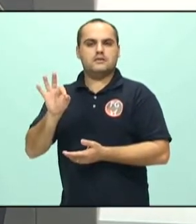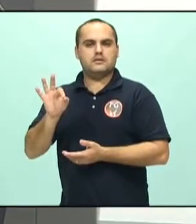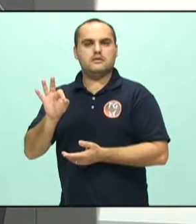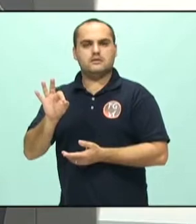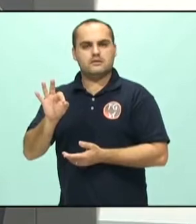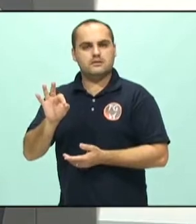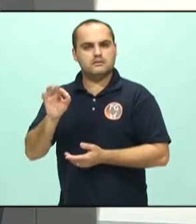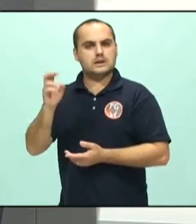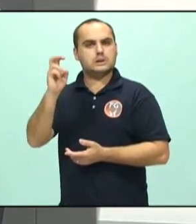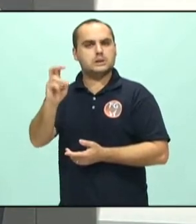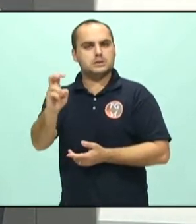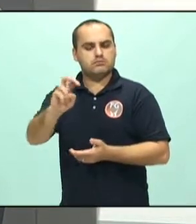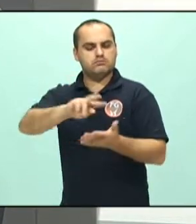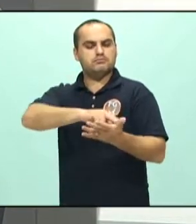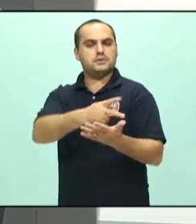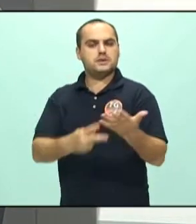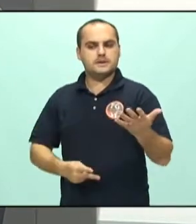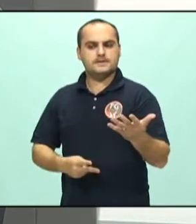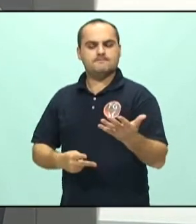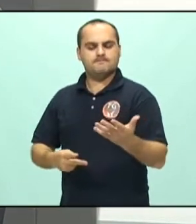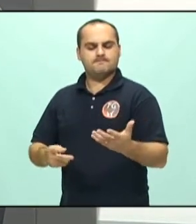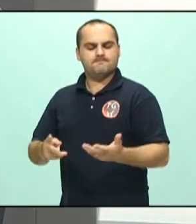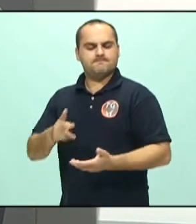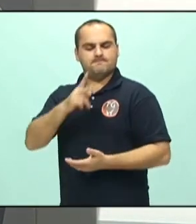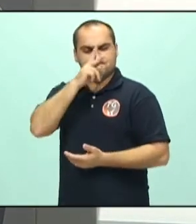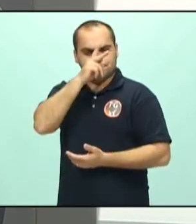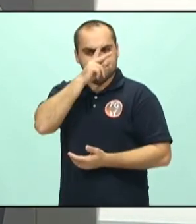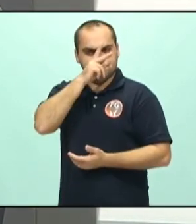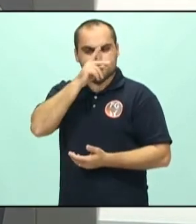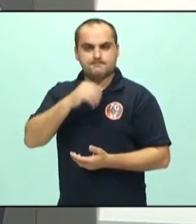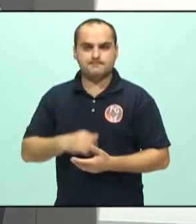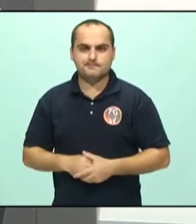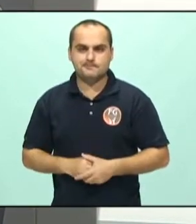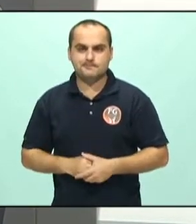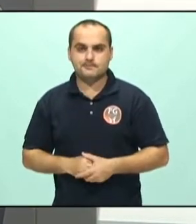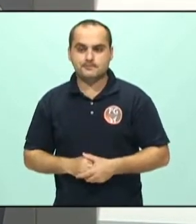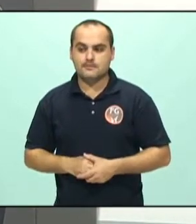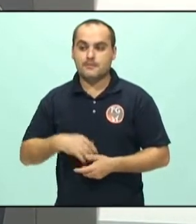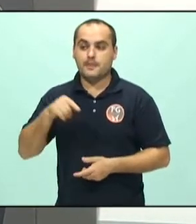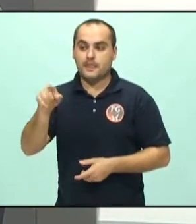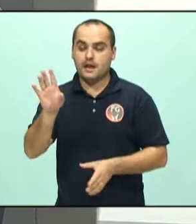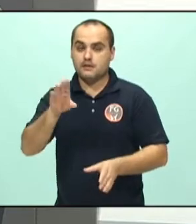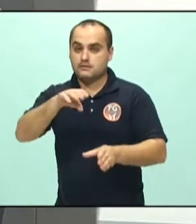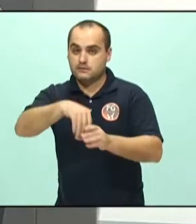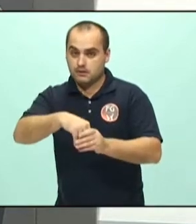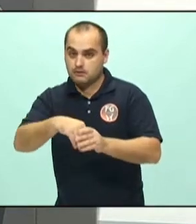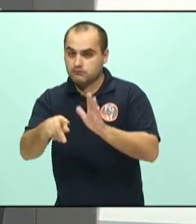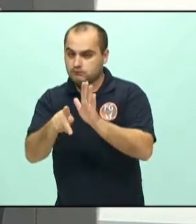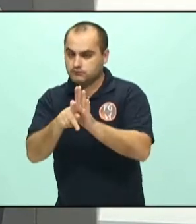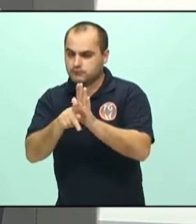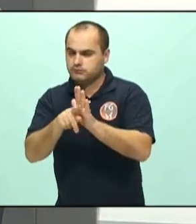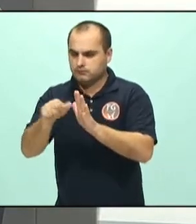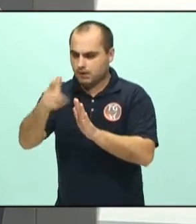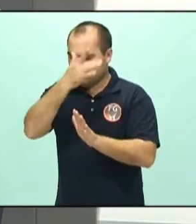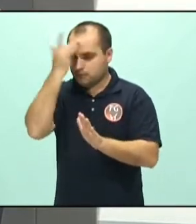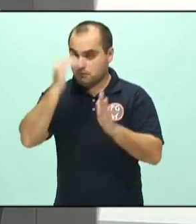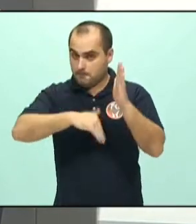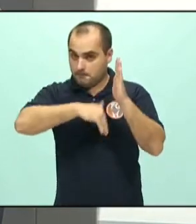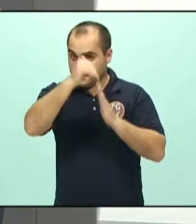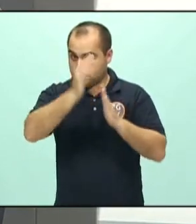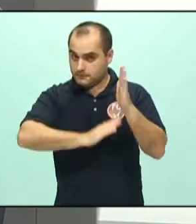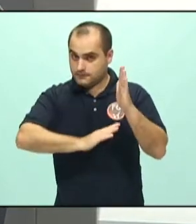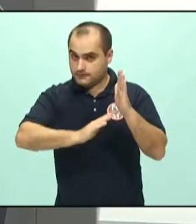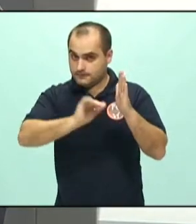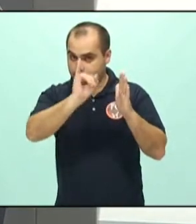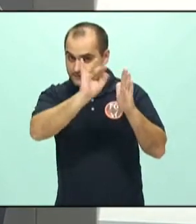chamaram a atenção, e buscaram, dentro ali do repertório desses pintores, telas